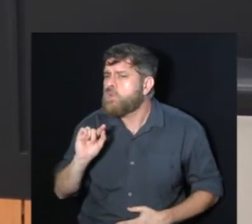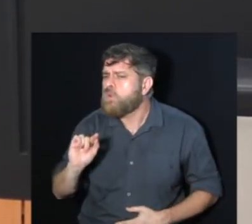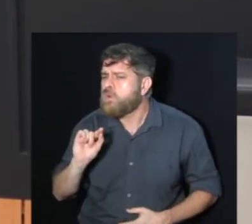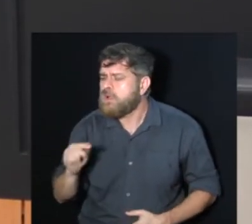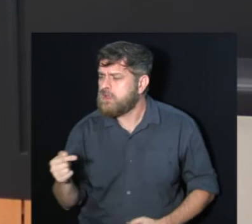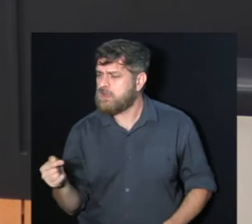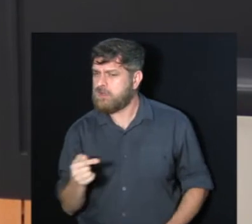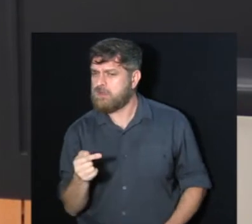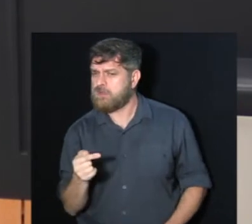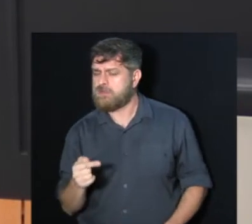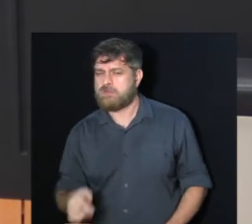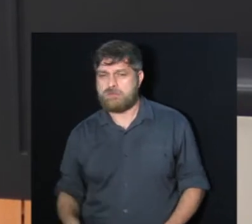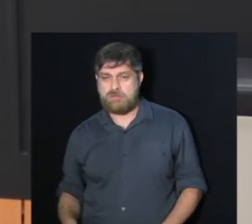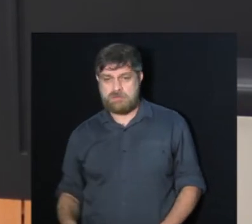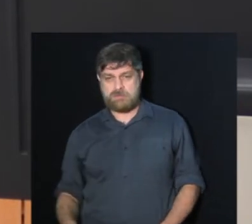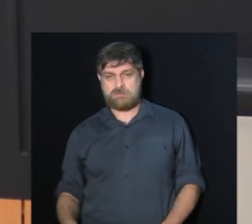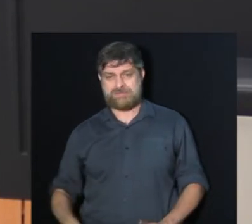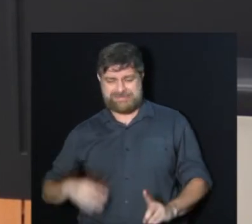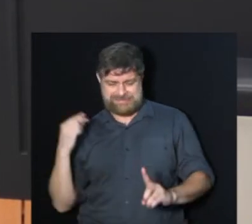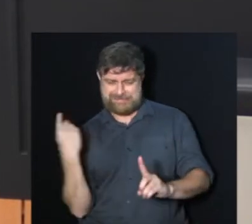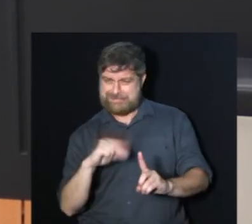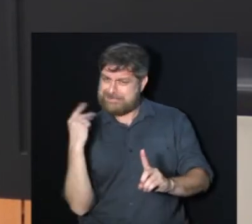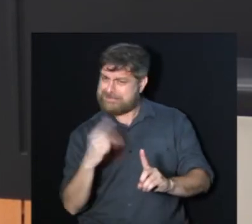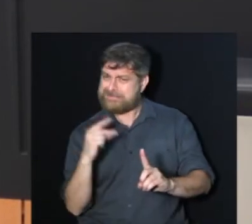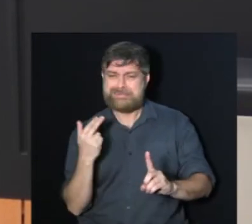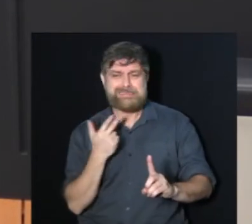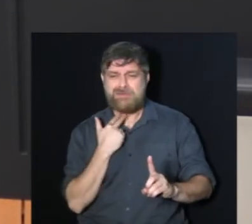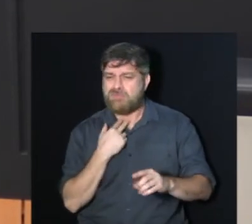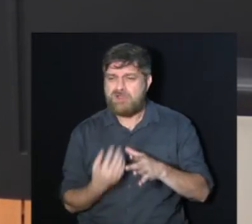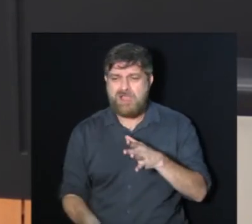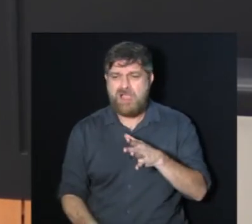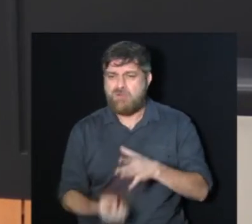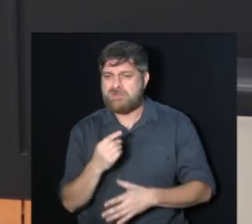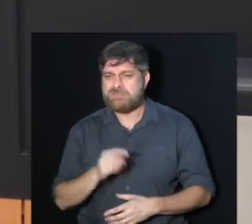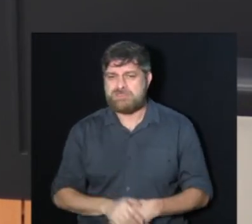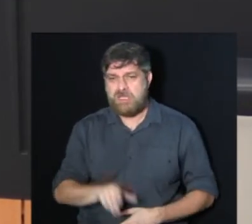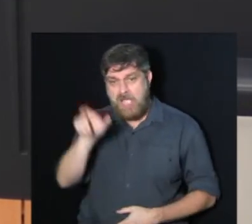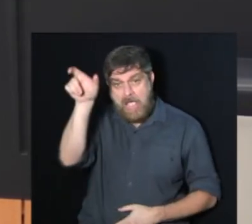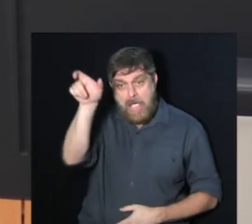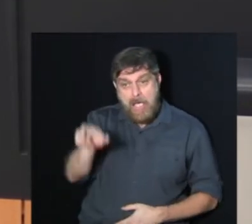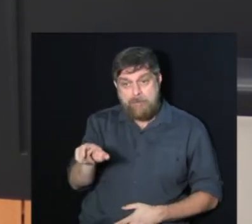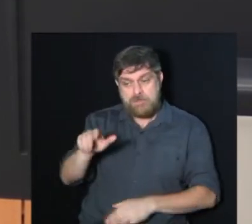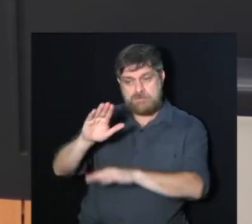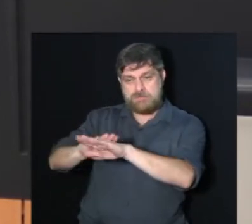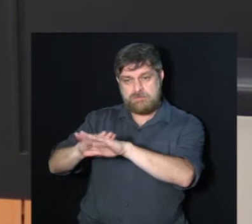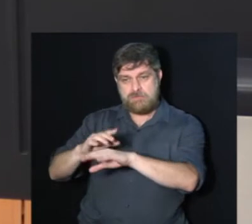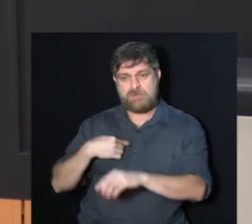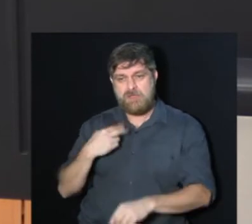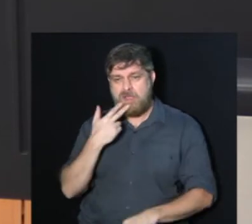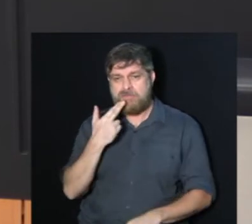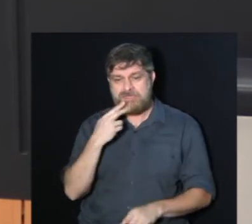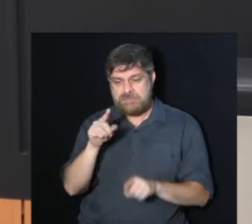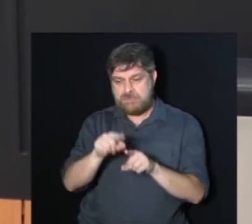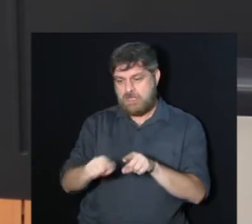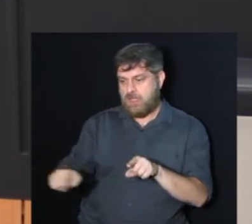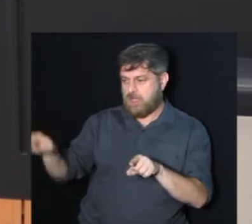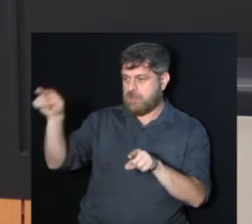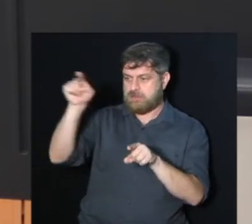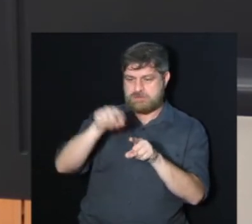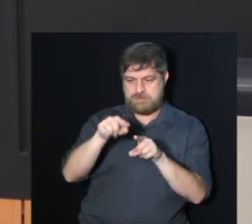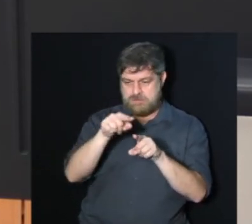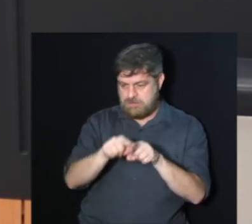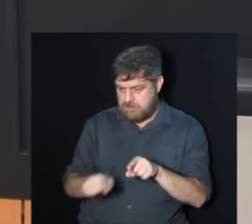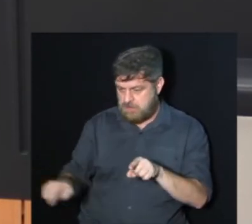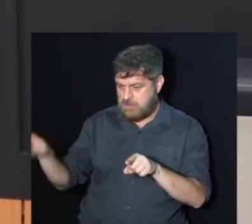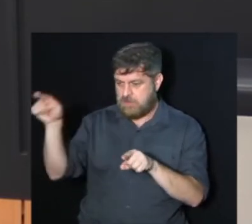que essa agressão não pode ocorrer também com esse agressor, porque entramos num círculo vicioso e não